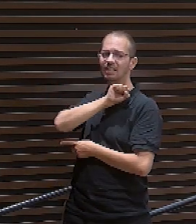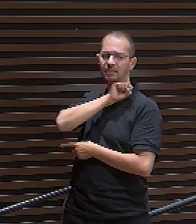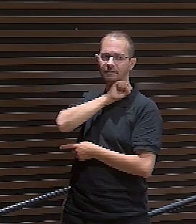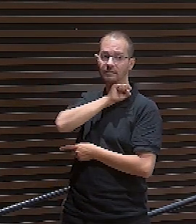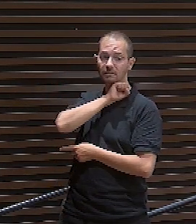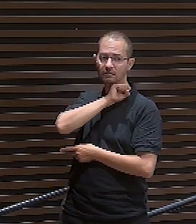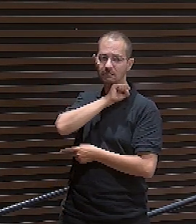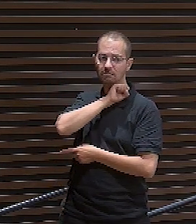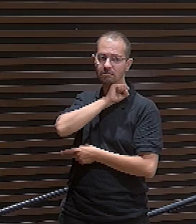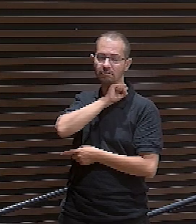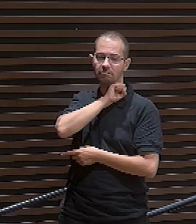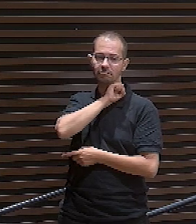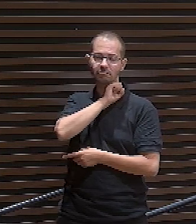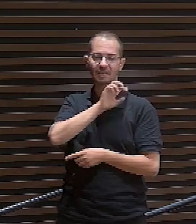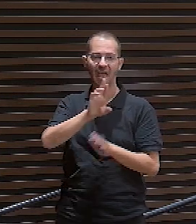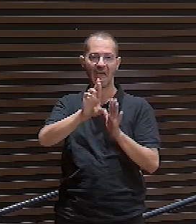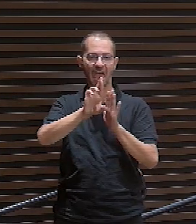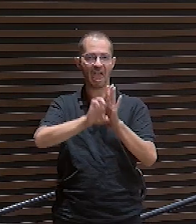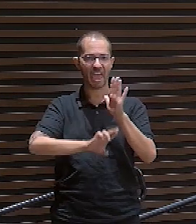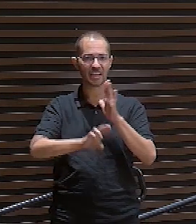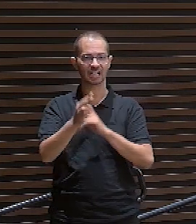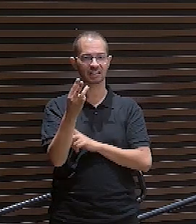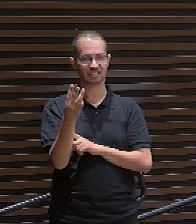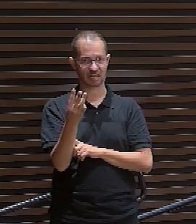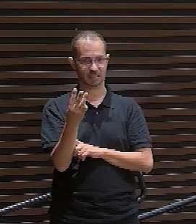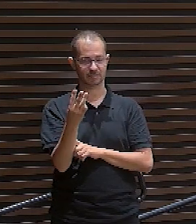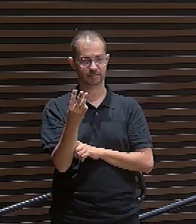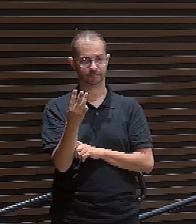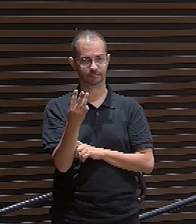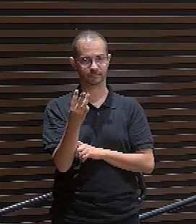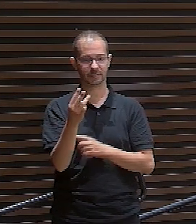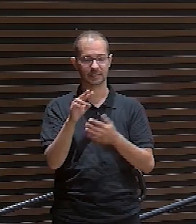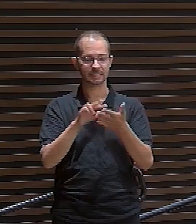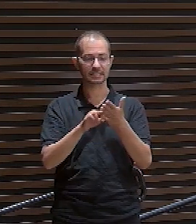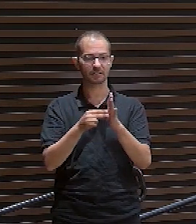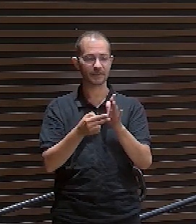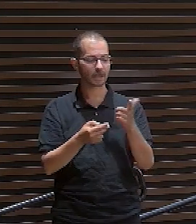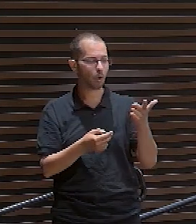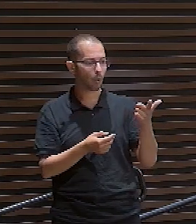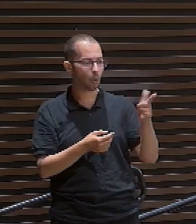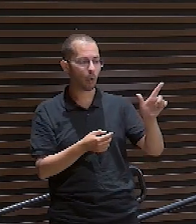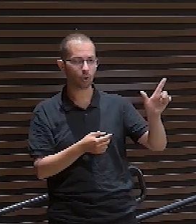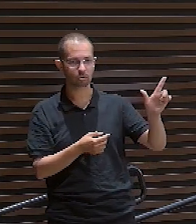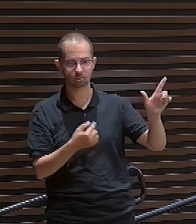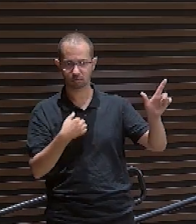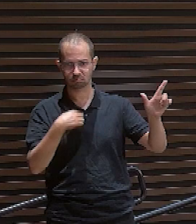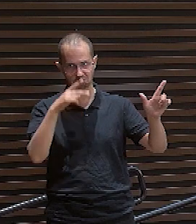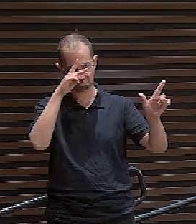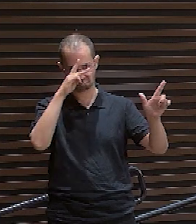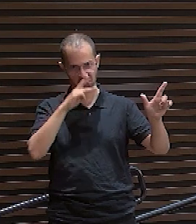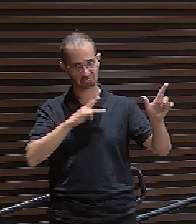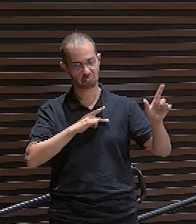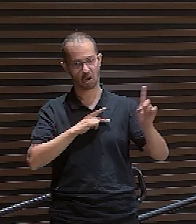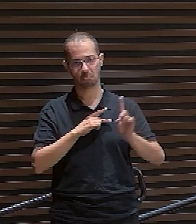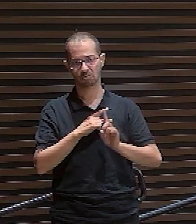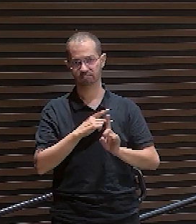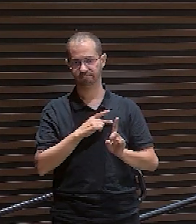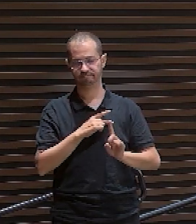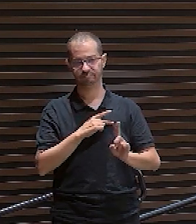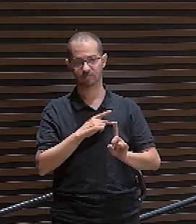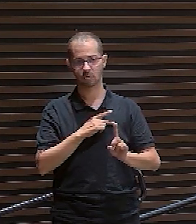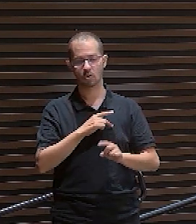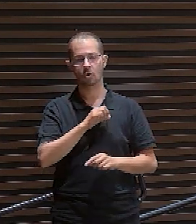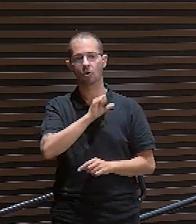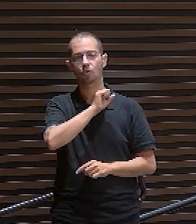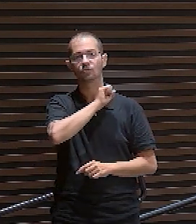O que significa isso? É o outro, não ele mesmo, o que leva o